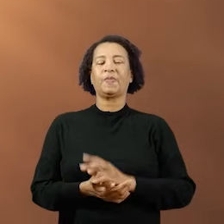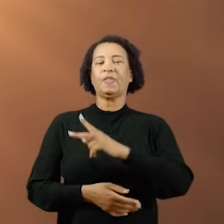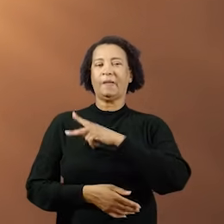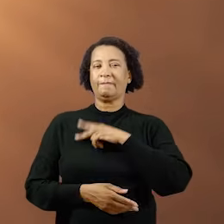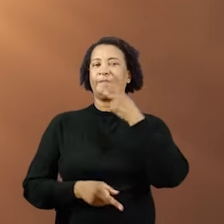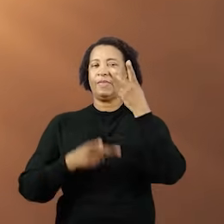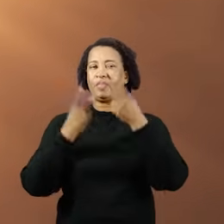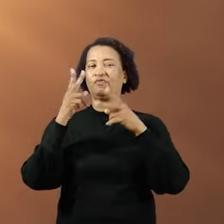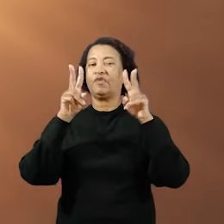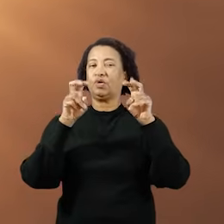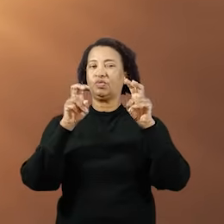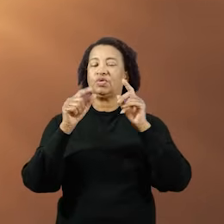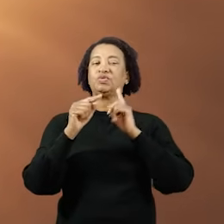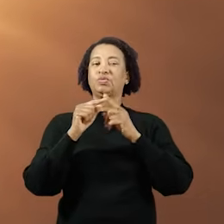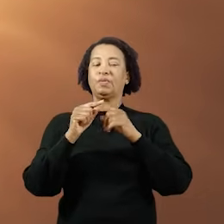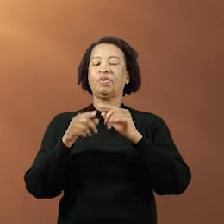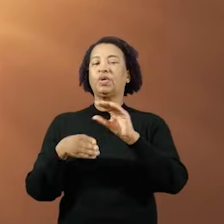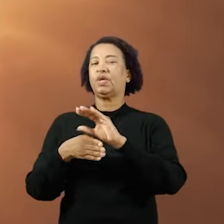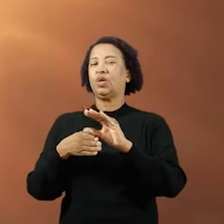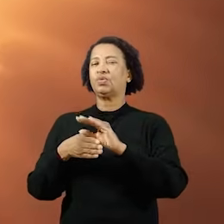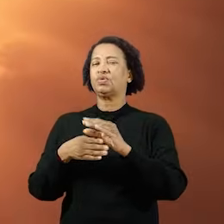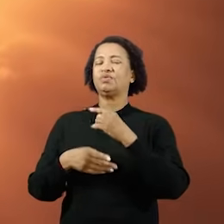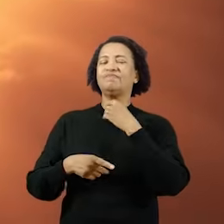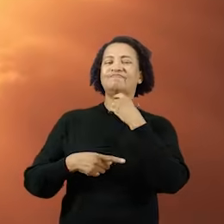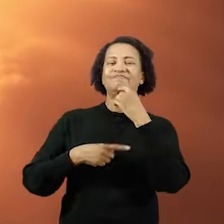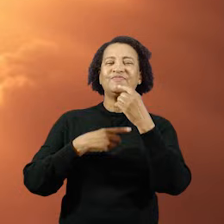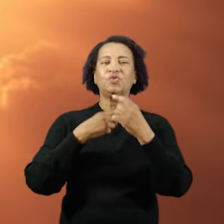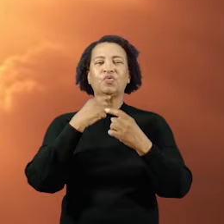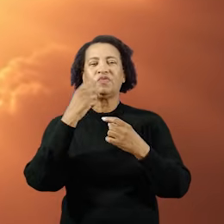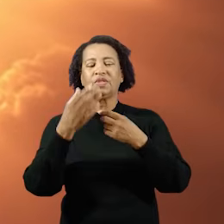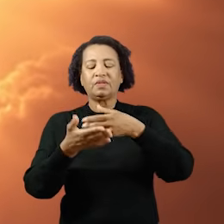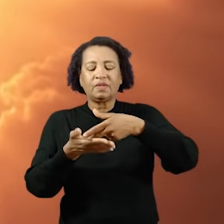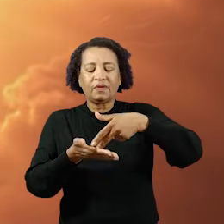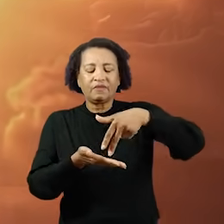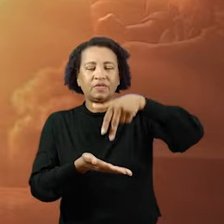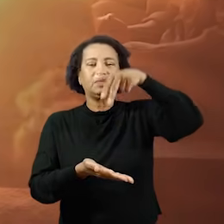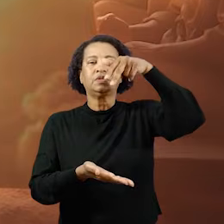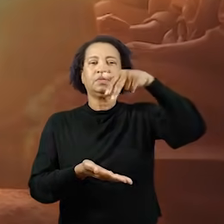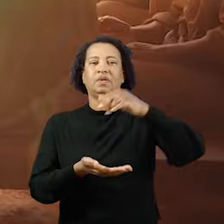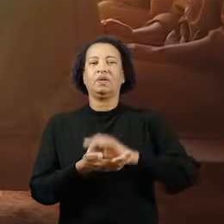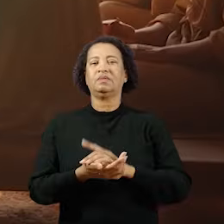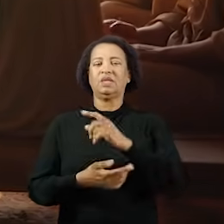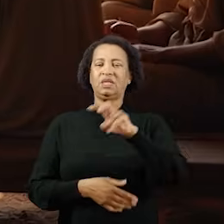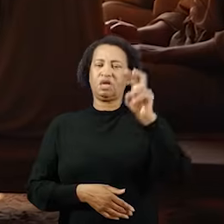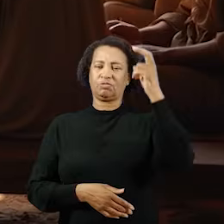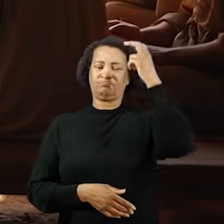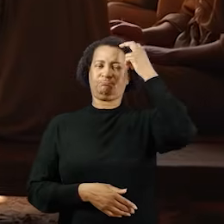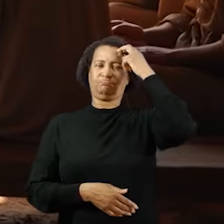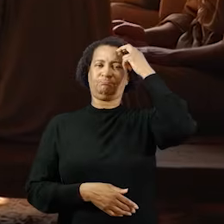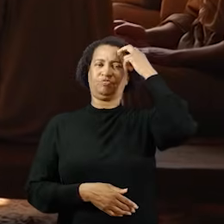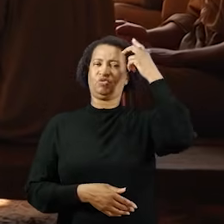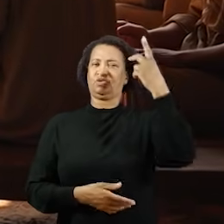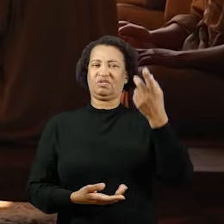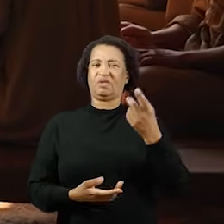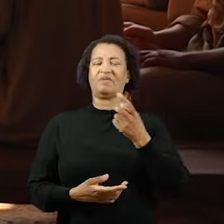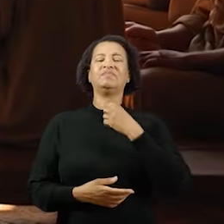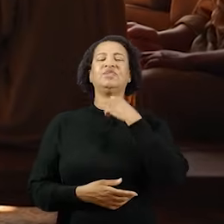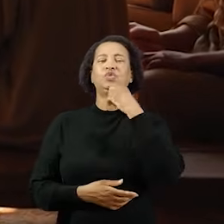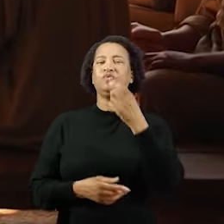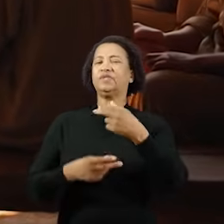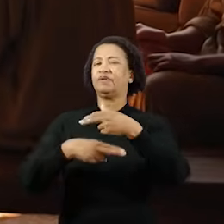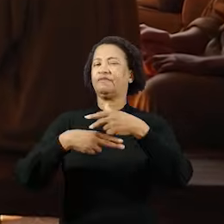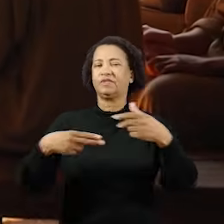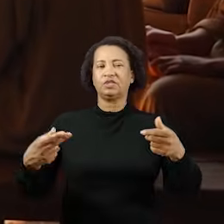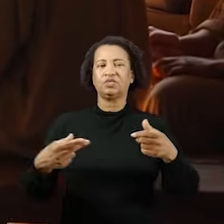falou sobre este assunto porque os coríntios duvidavam da ressurreição. Eles eram intelectuais e duvidavam das